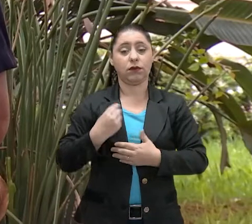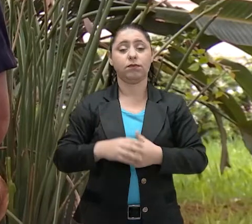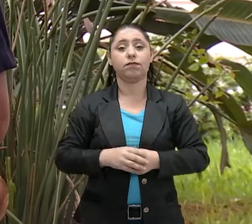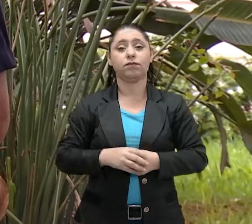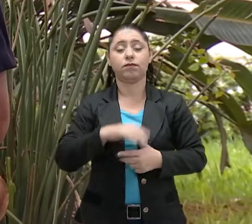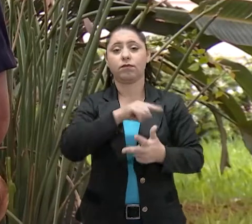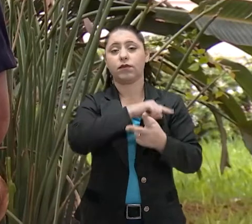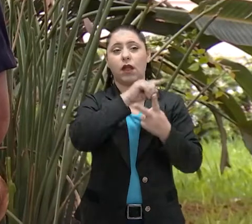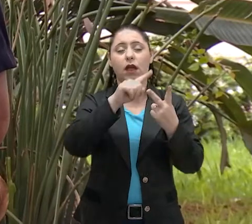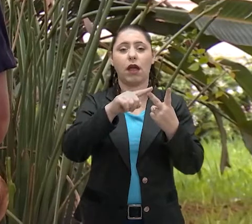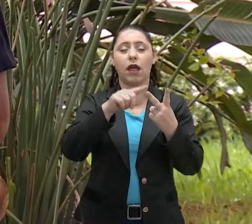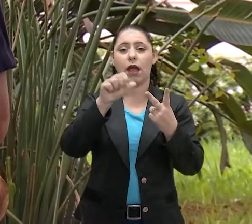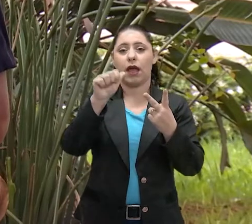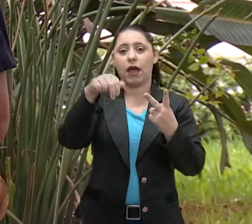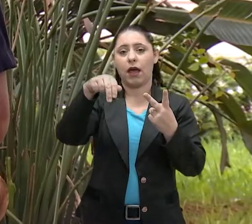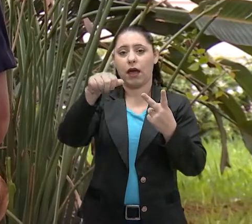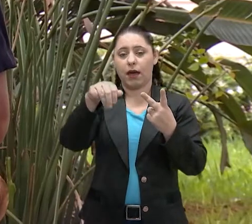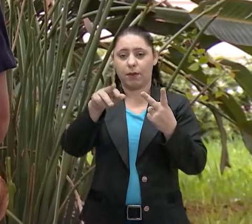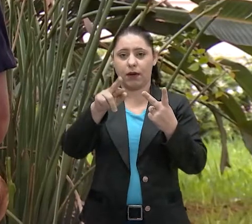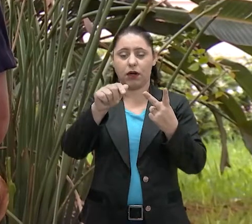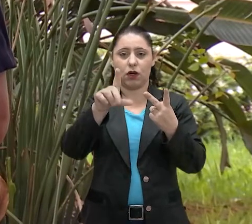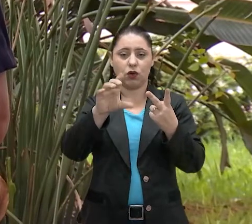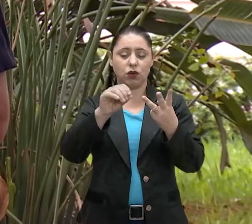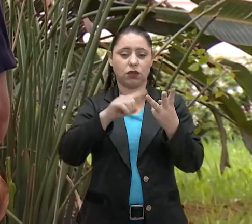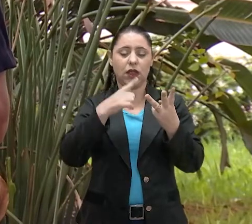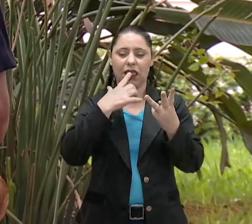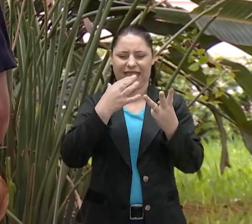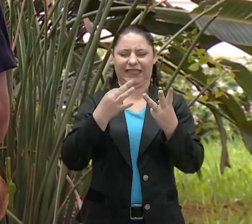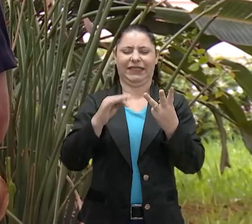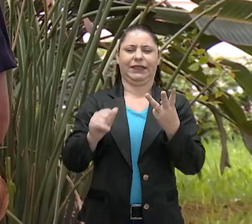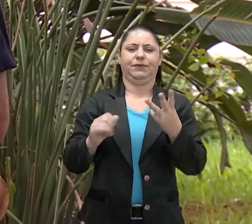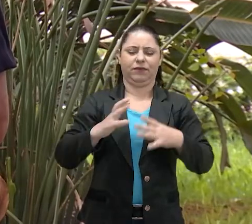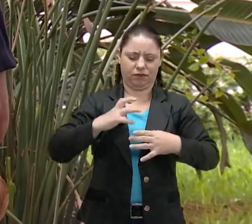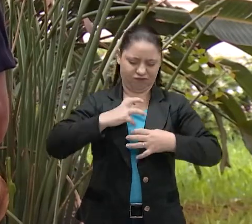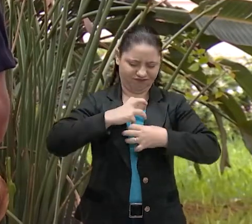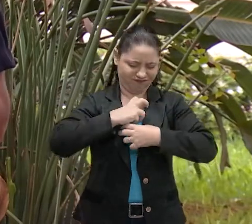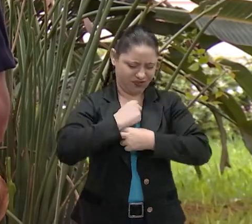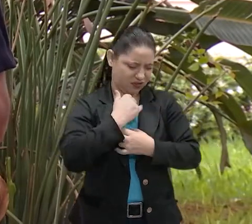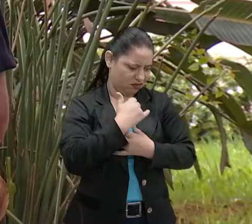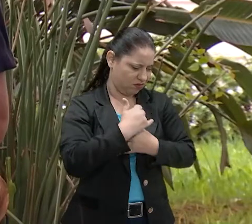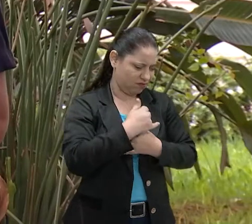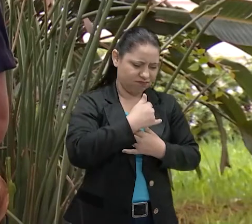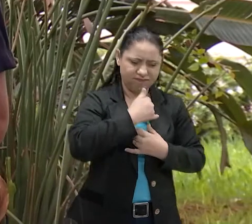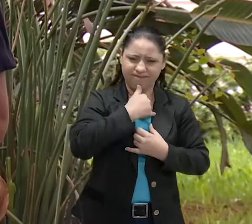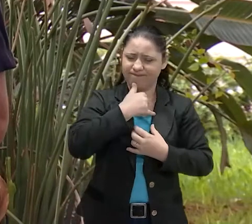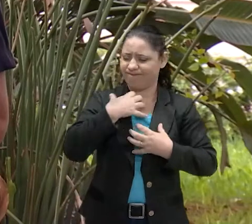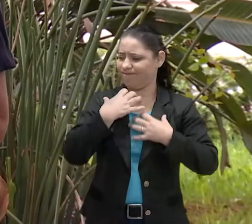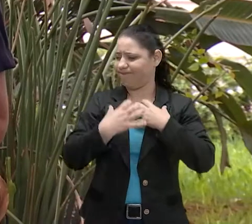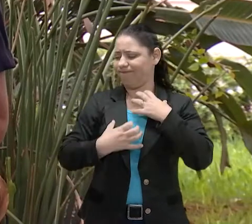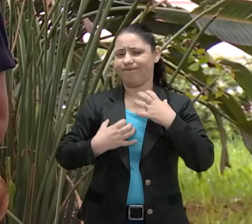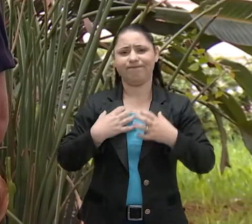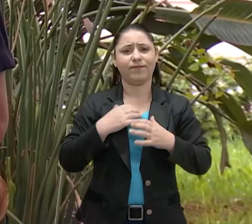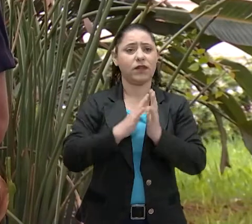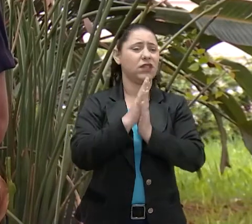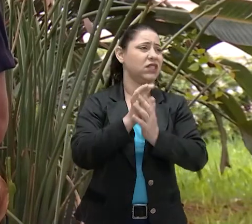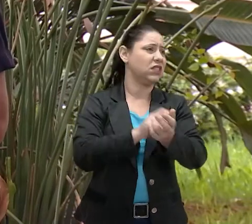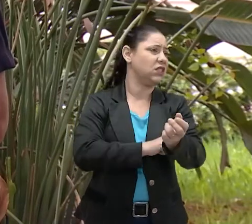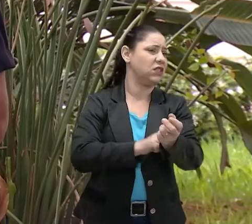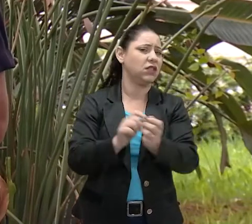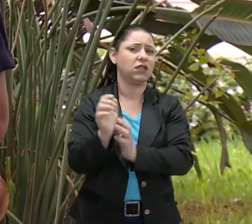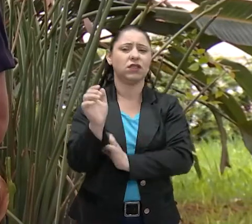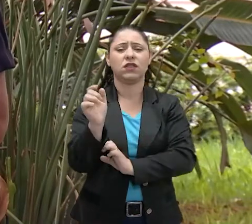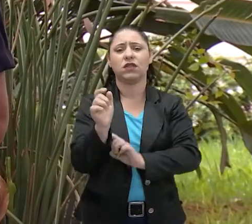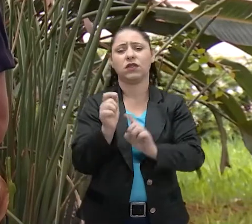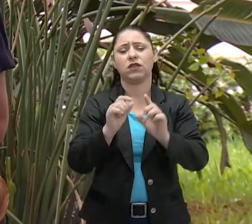vida. Nos amargos e azedos já falo sobre depressão, sobre tristeza e toda essa